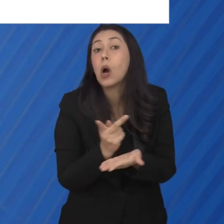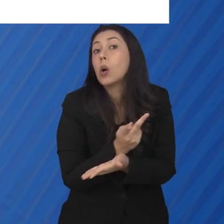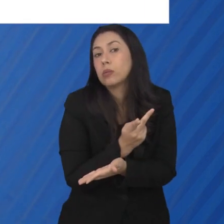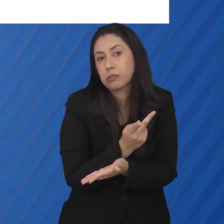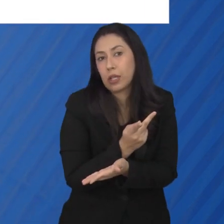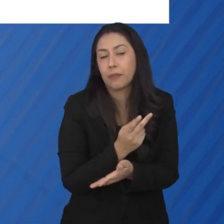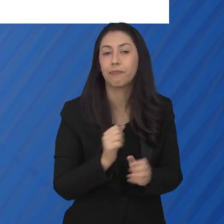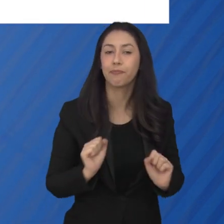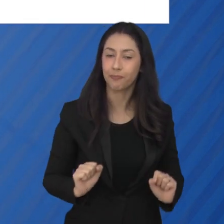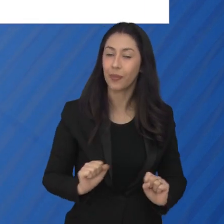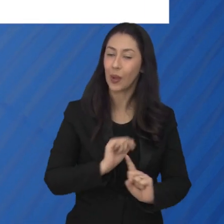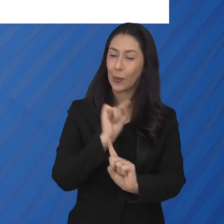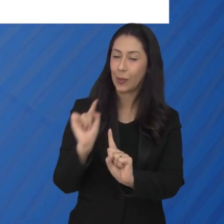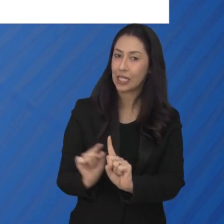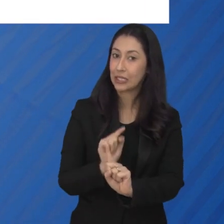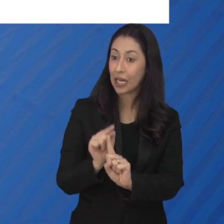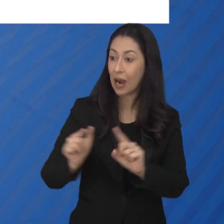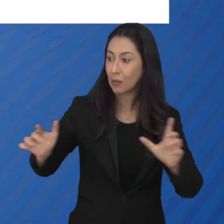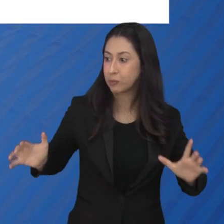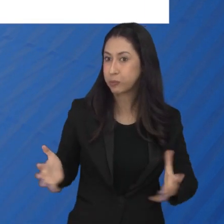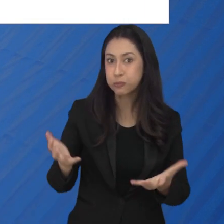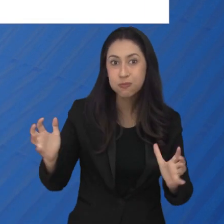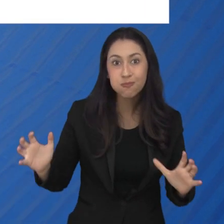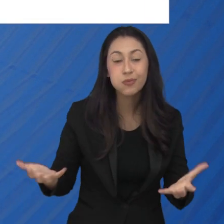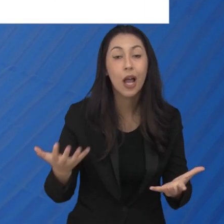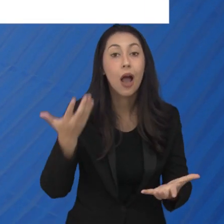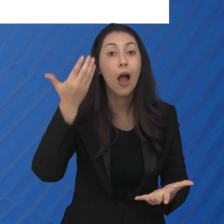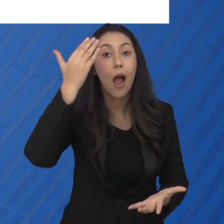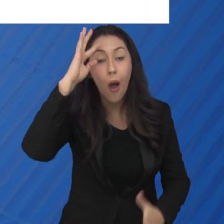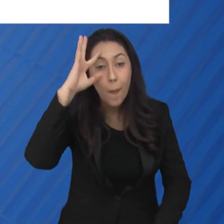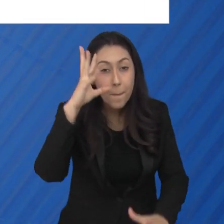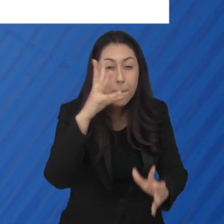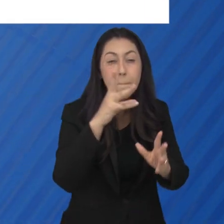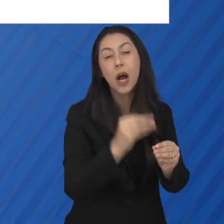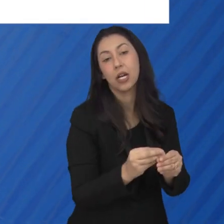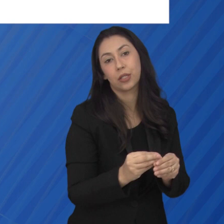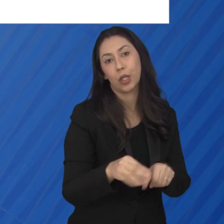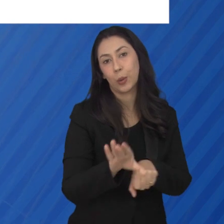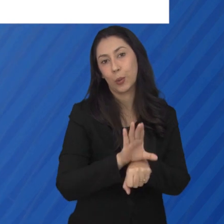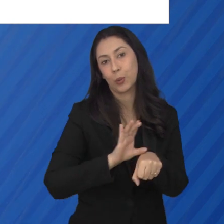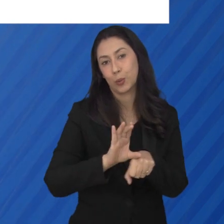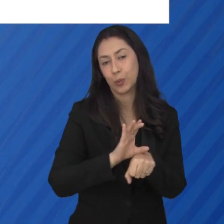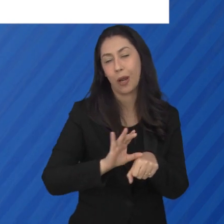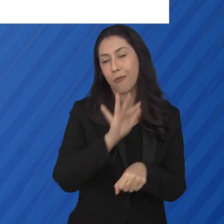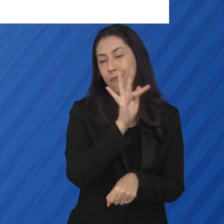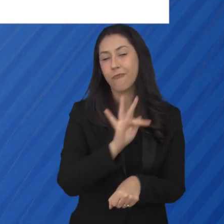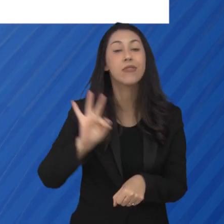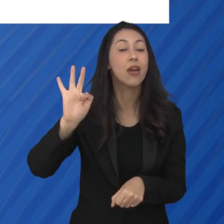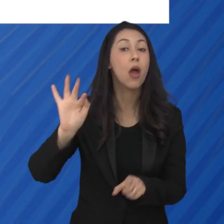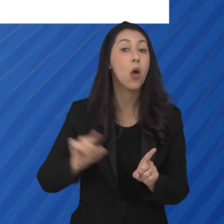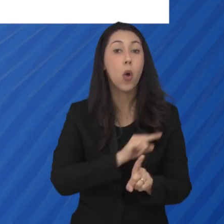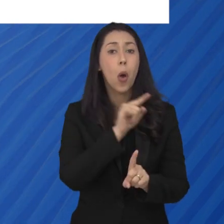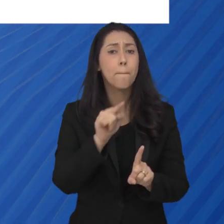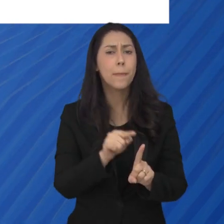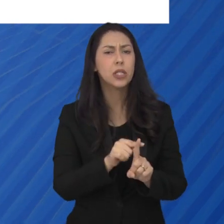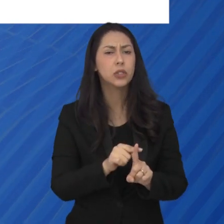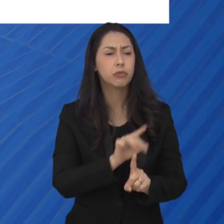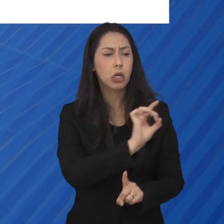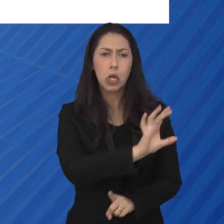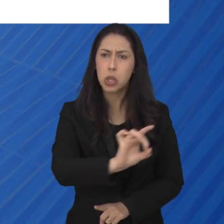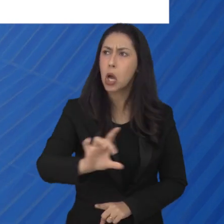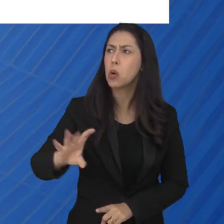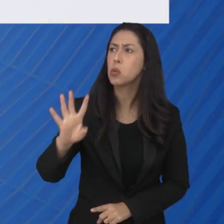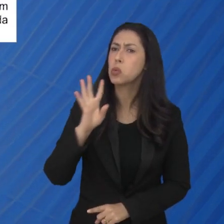A ideia é promover, fomentar e estimular a compreensão da Constituição Federal. Tudo para expandir a noção civil